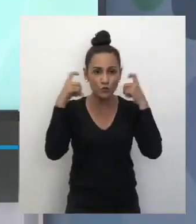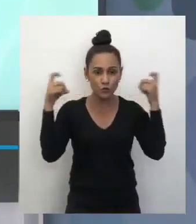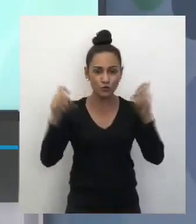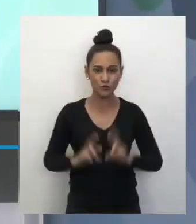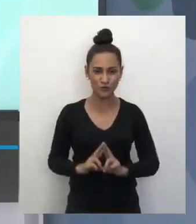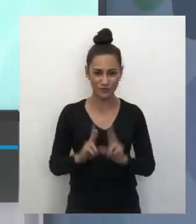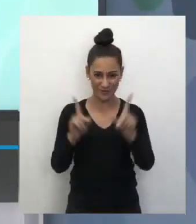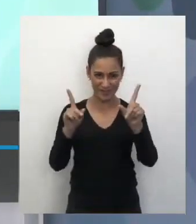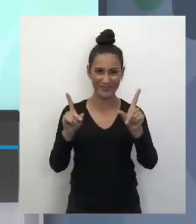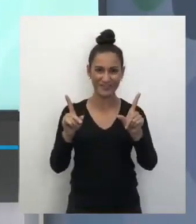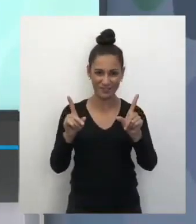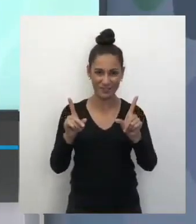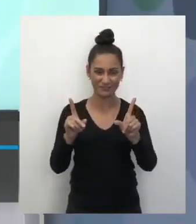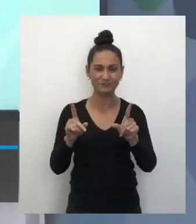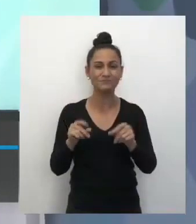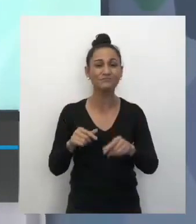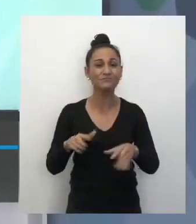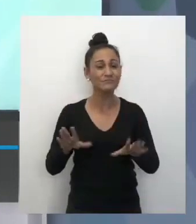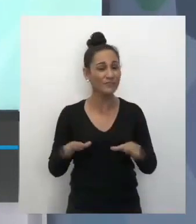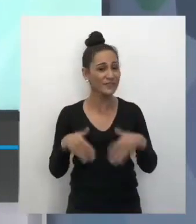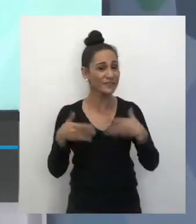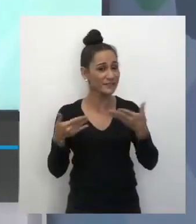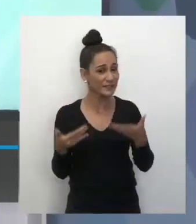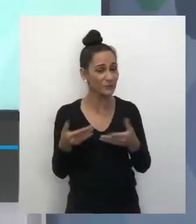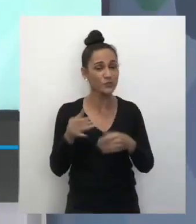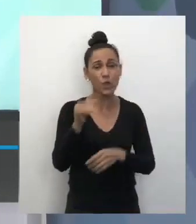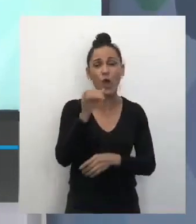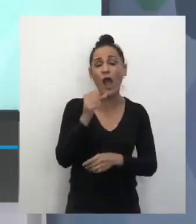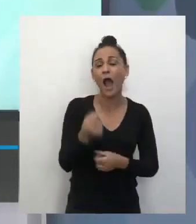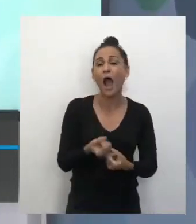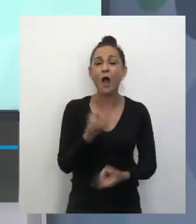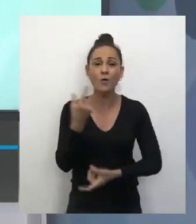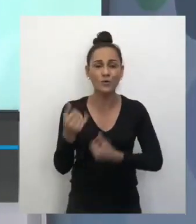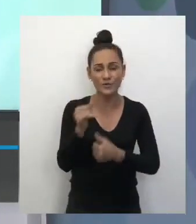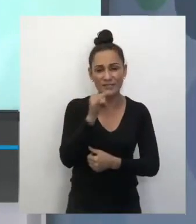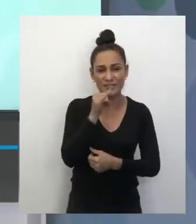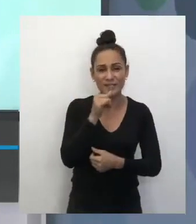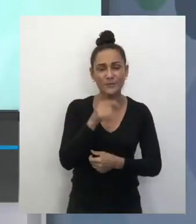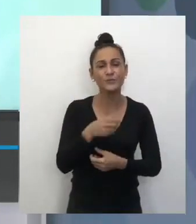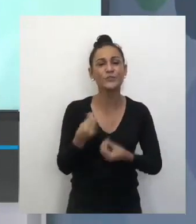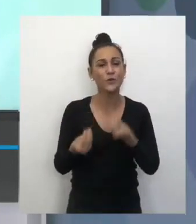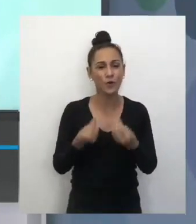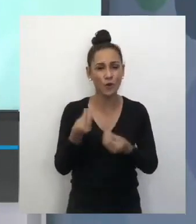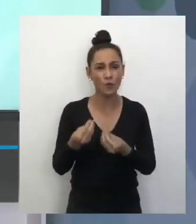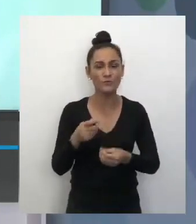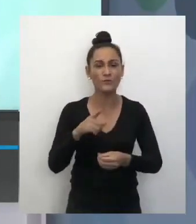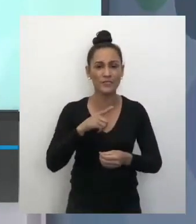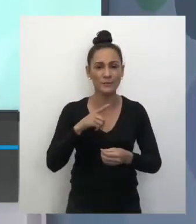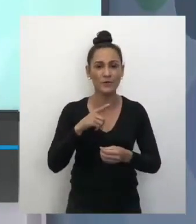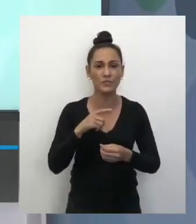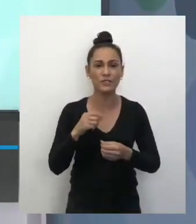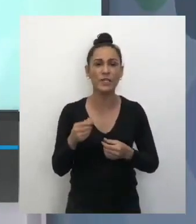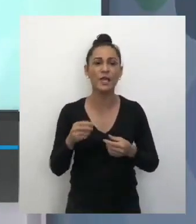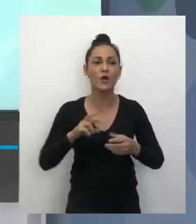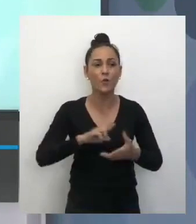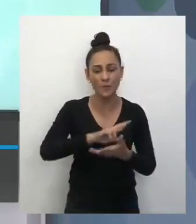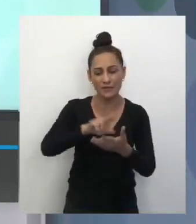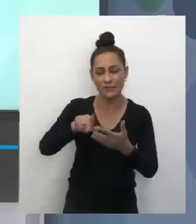piano, certo? Então, são apenas alguns exemplos, né, de como que a gente pode ter uma intervenção sonora, ou seja,